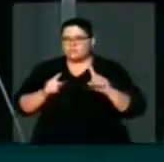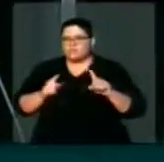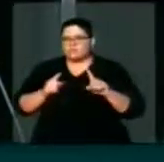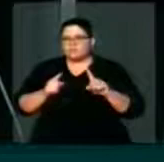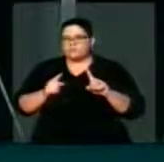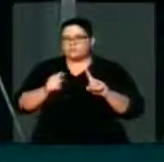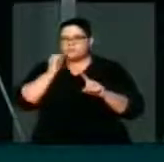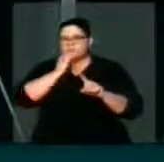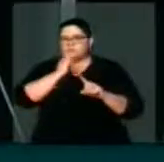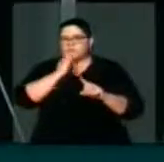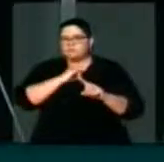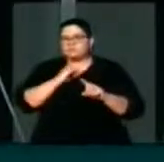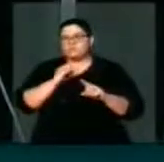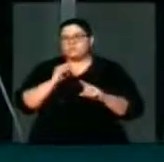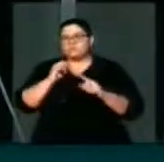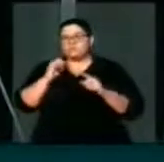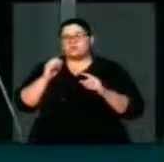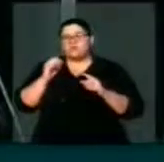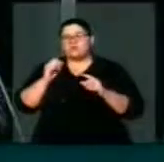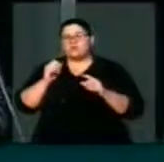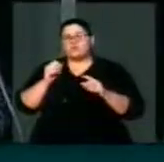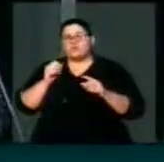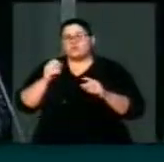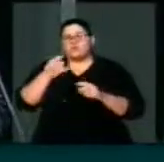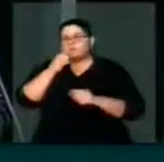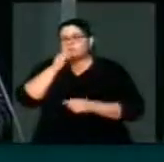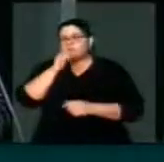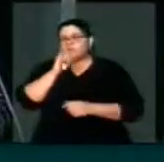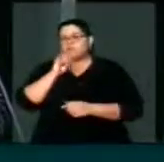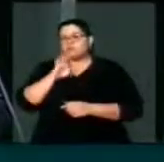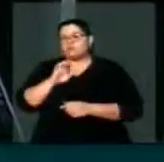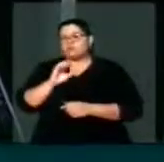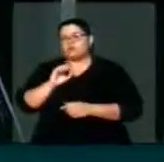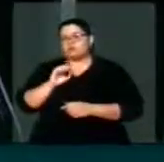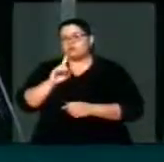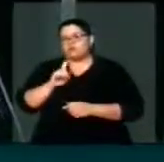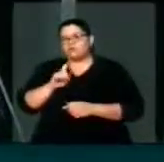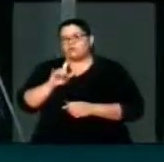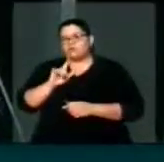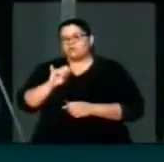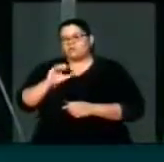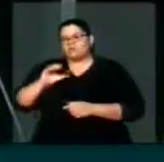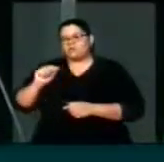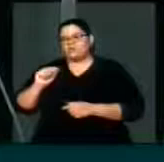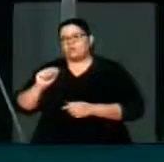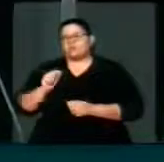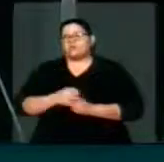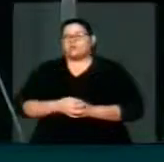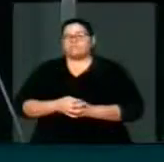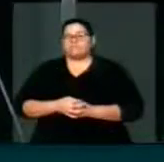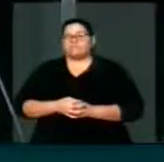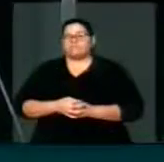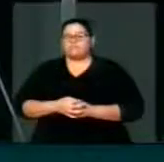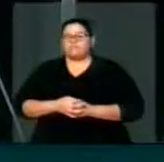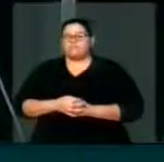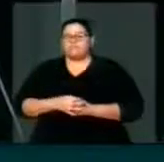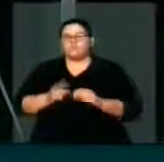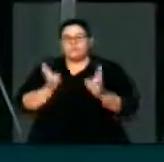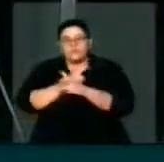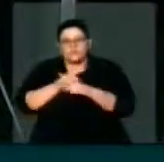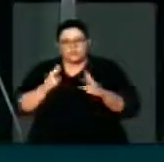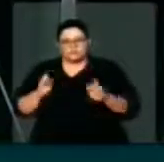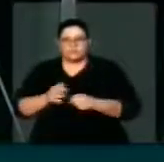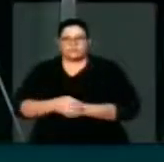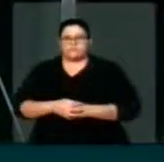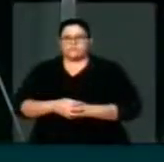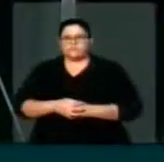nos ventos, a energia eólica, nos Estados Unidos, com 200 milhões de dólares